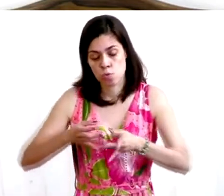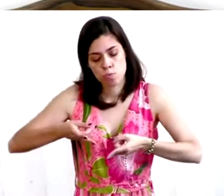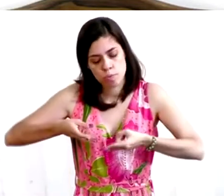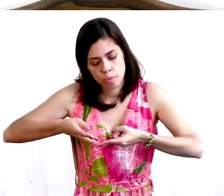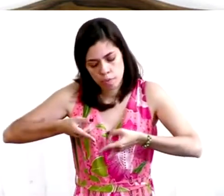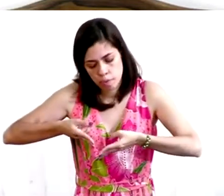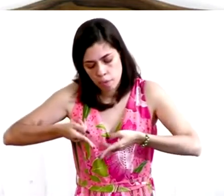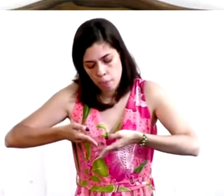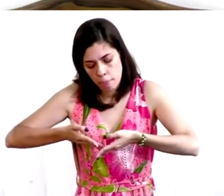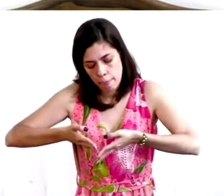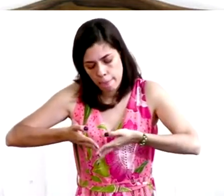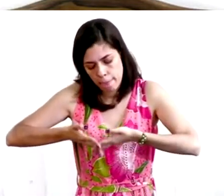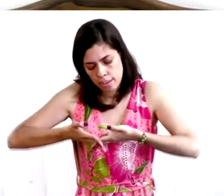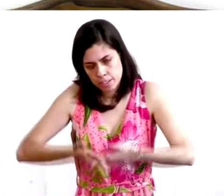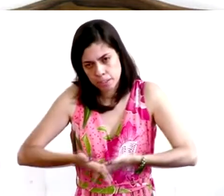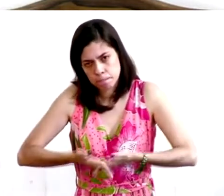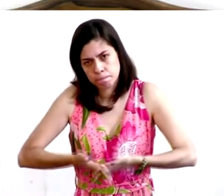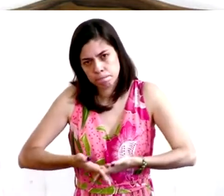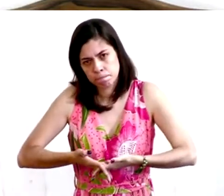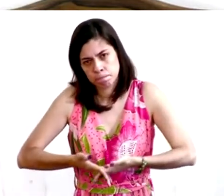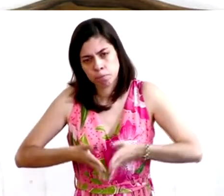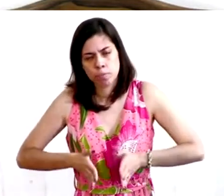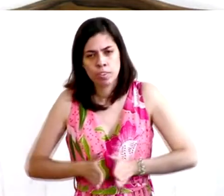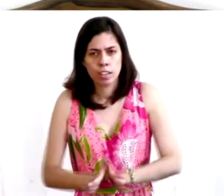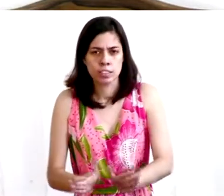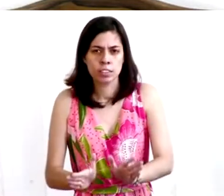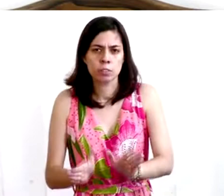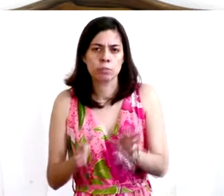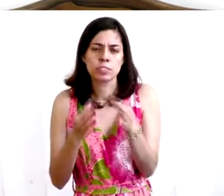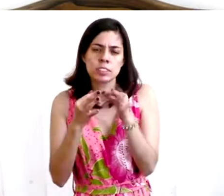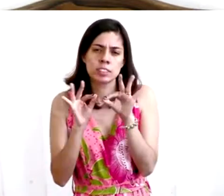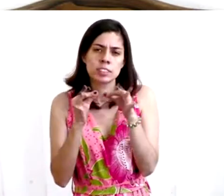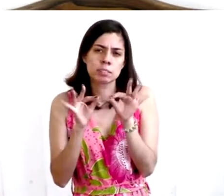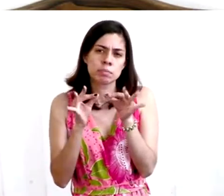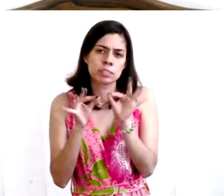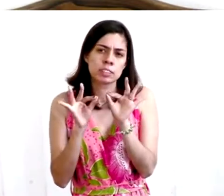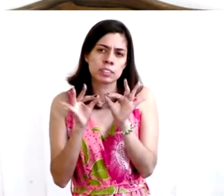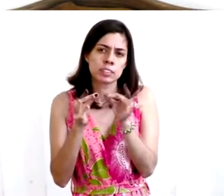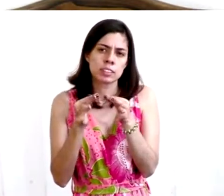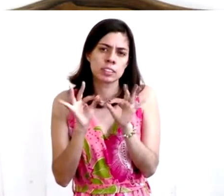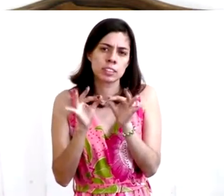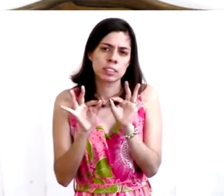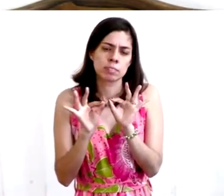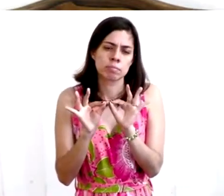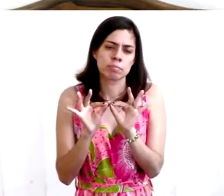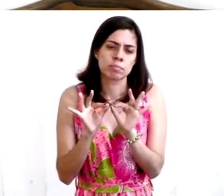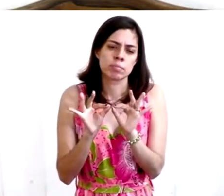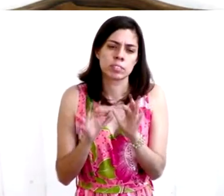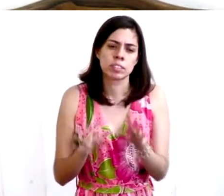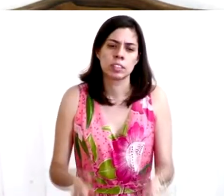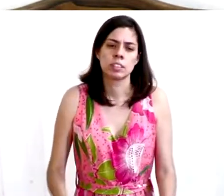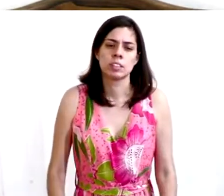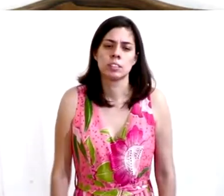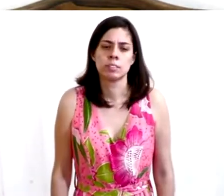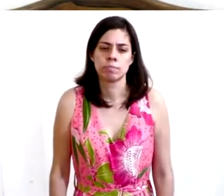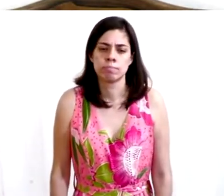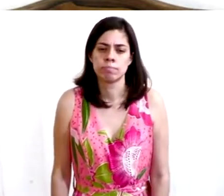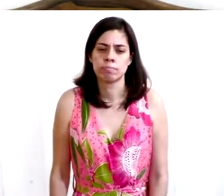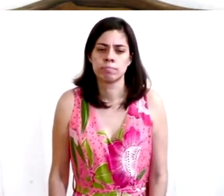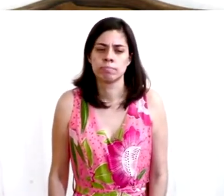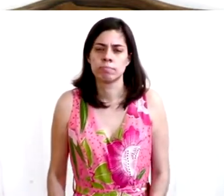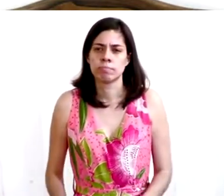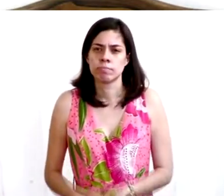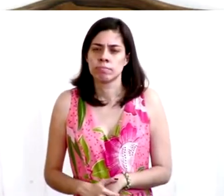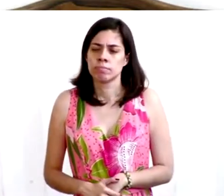a grande e maravilhosa estirpe religiosa da época, a trabalhadores anônimos no campo. Foram eles